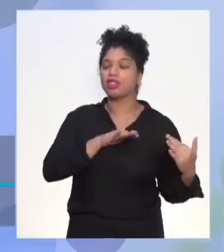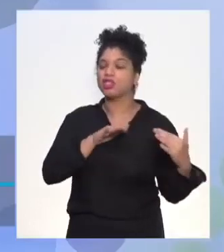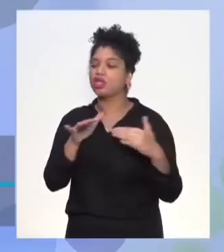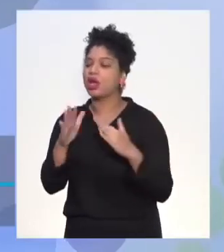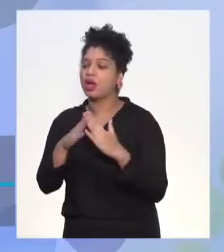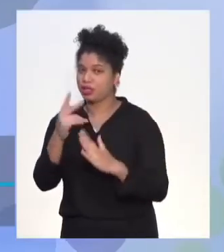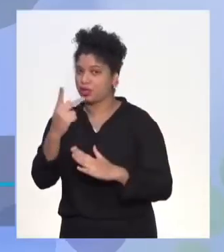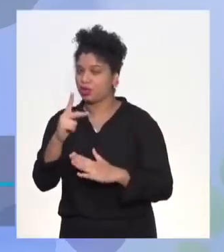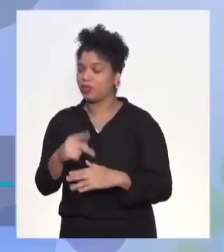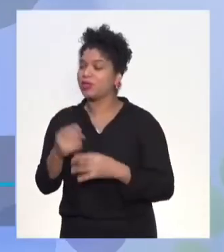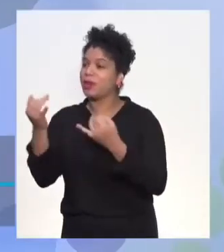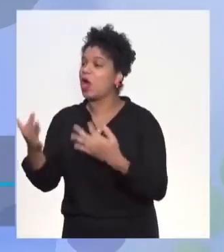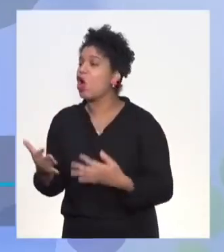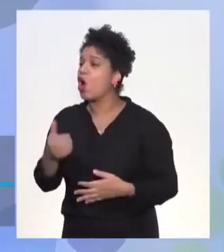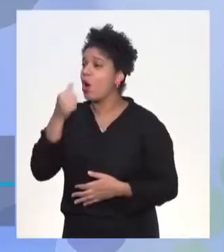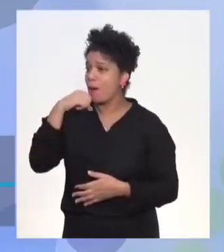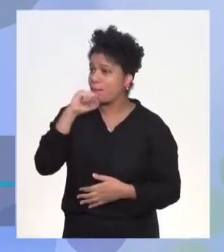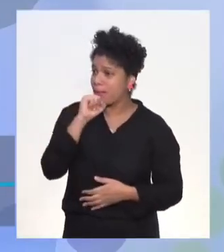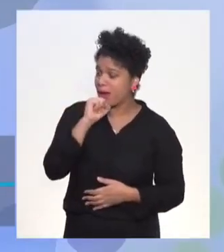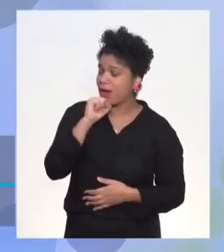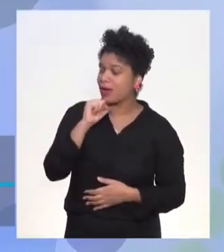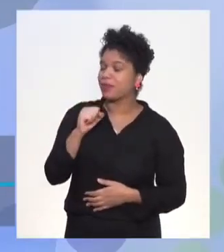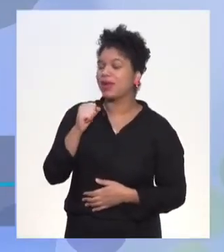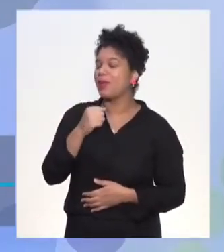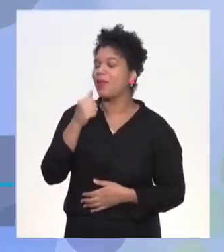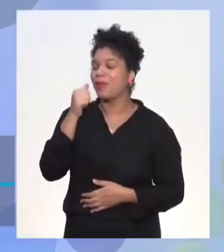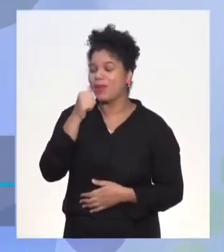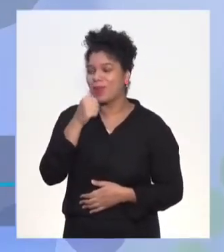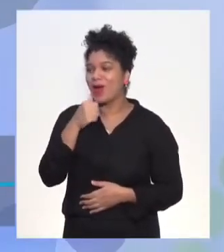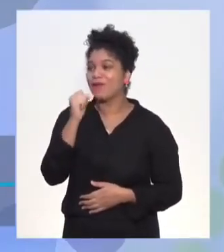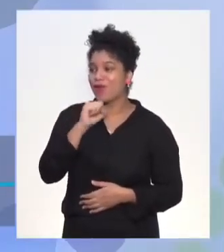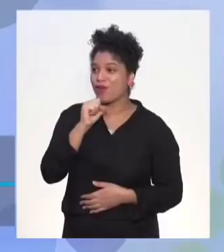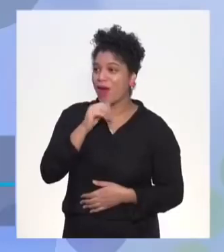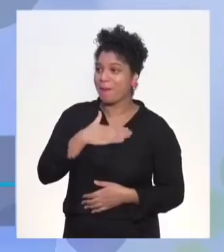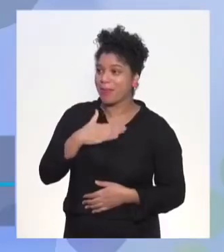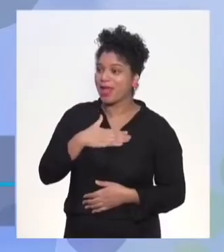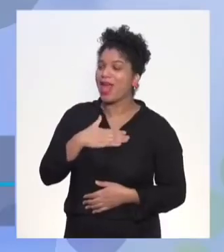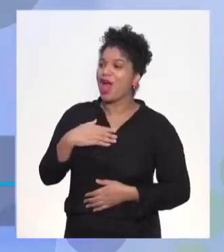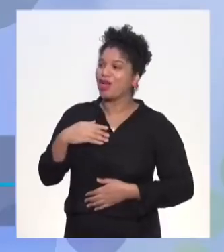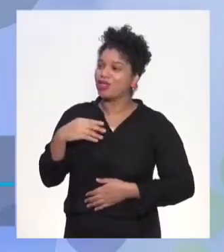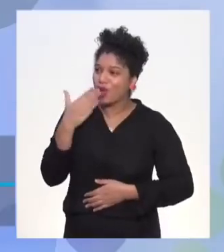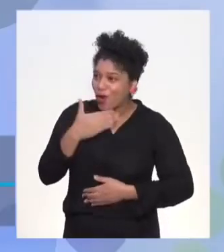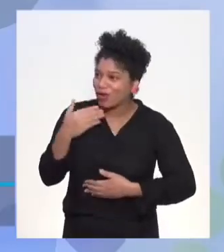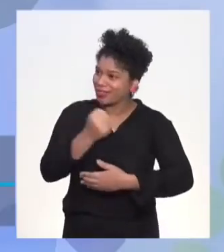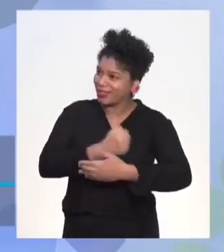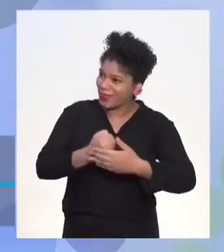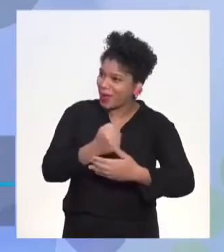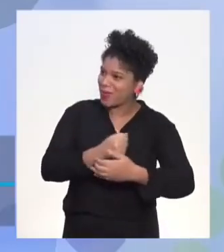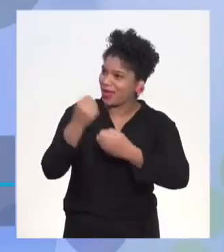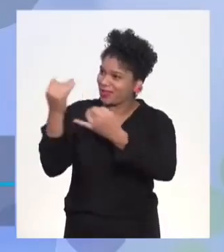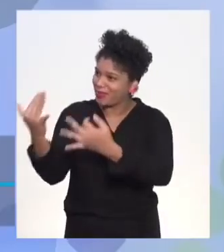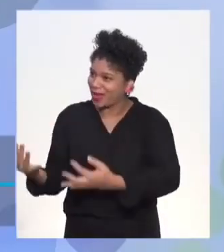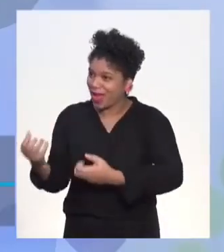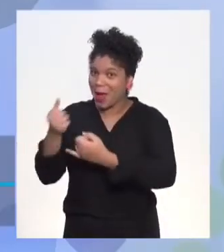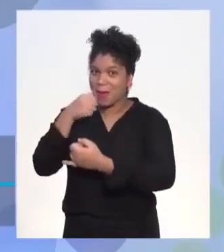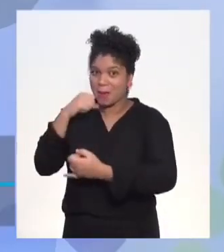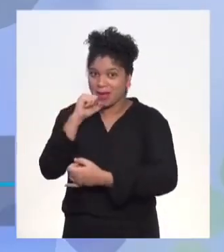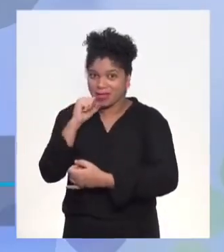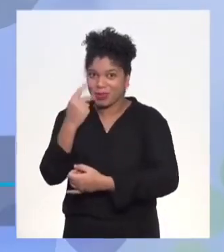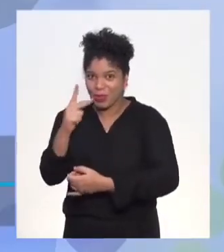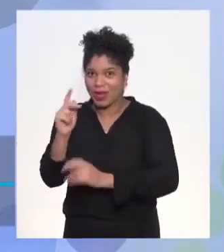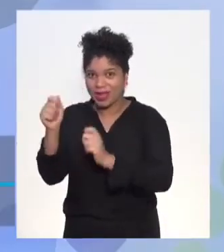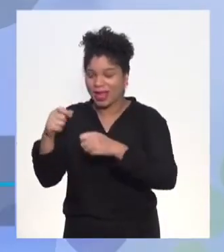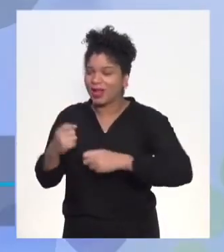minha avó, ela fez um doce, ela me levou para passear. Pô, você está falando um personagem, que é a sua avó, você está falando o que aconteceu, ela